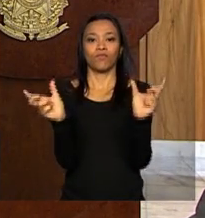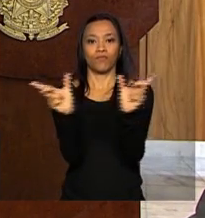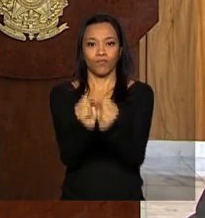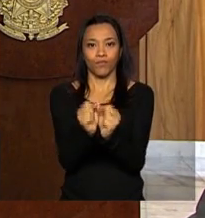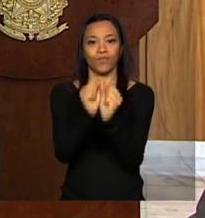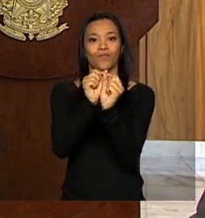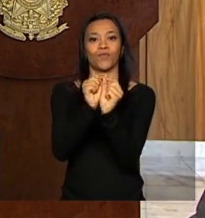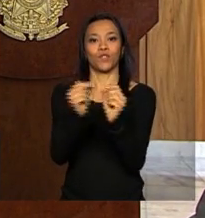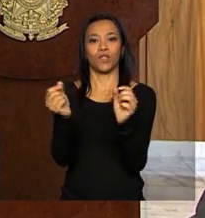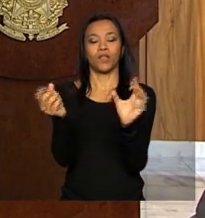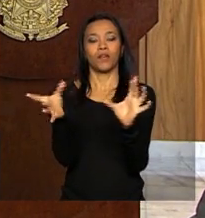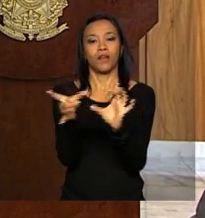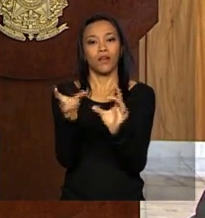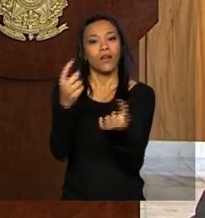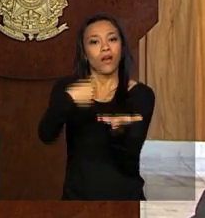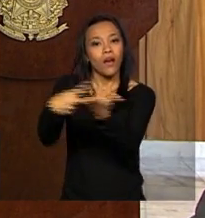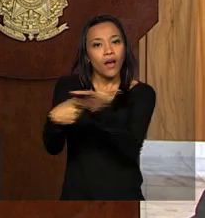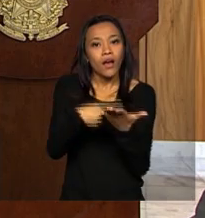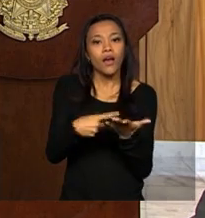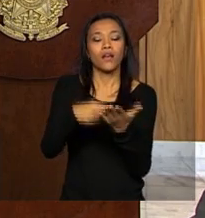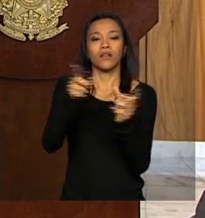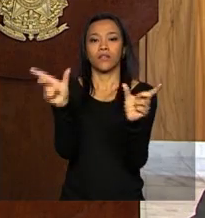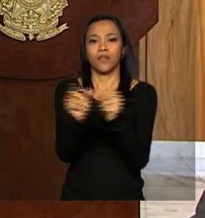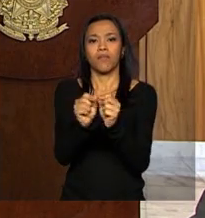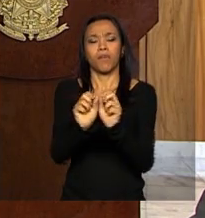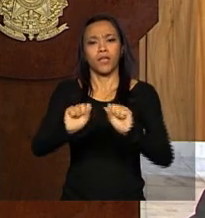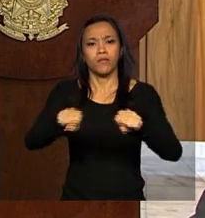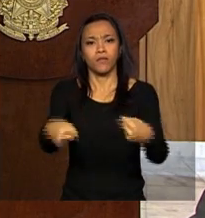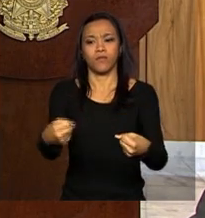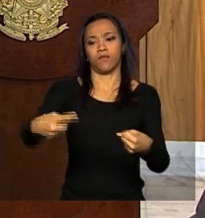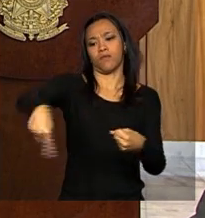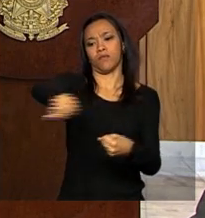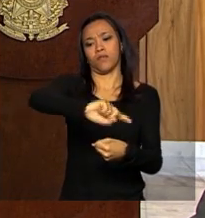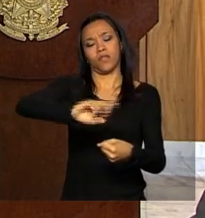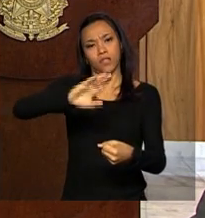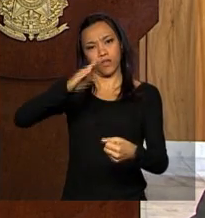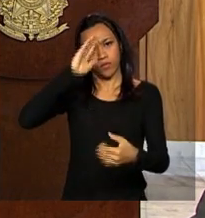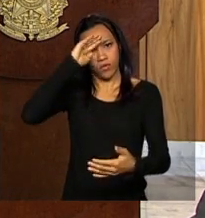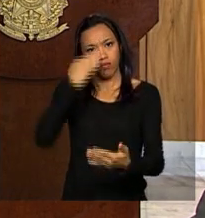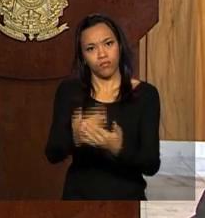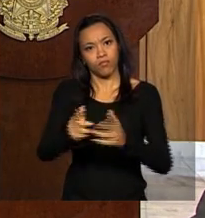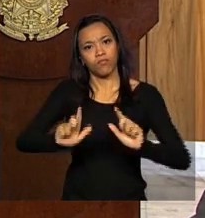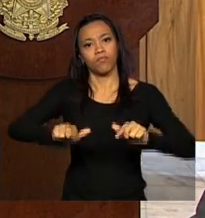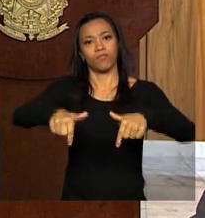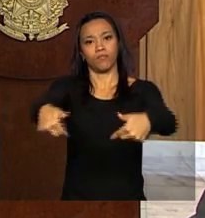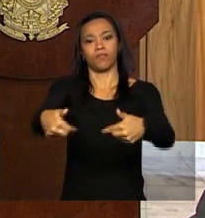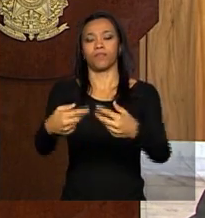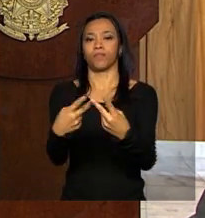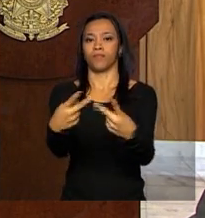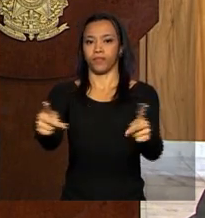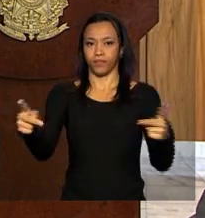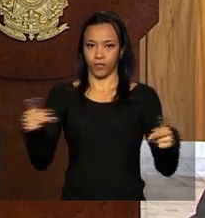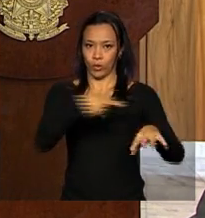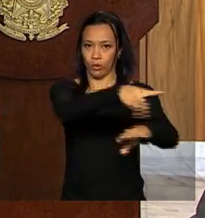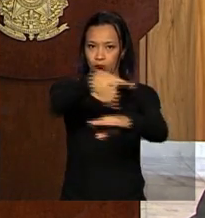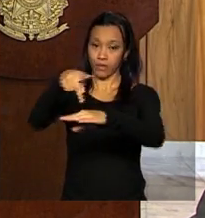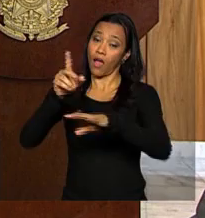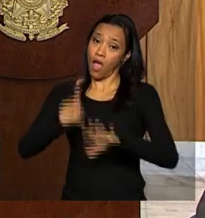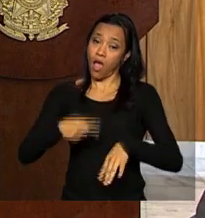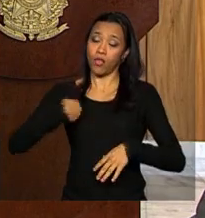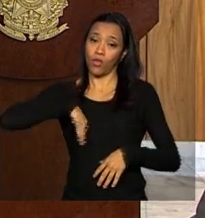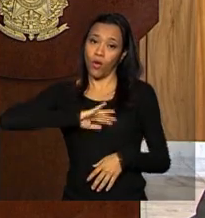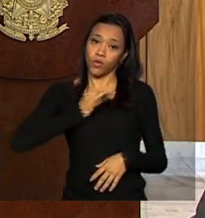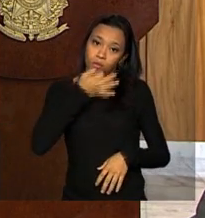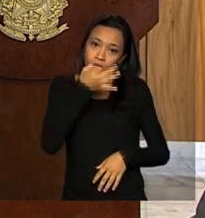para restabelecer a sua credibilidade e, além disso, para reativá-lo. Esta é a nossa